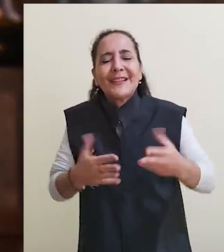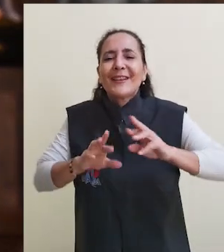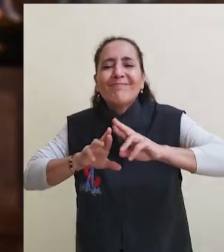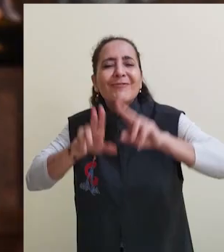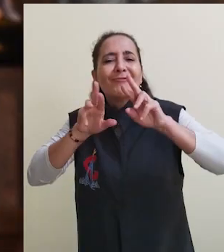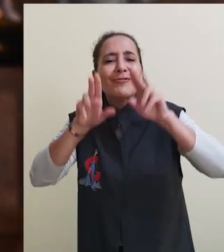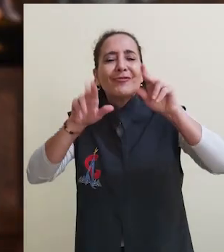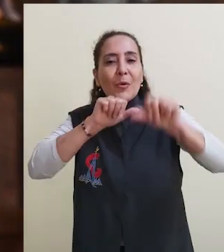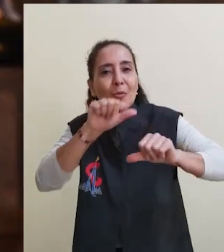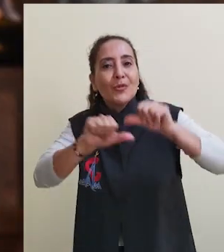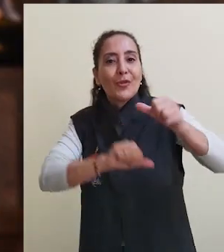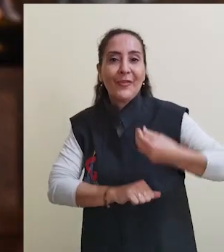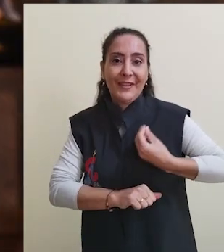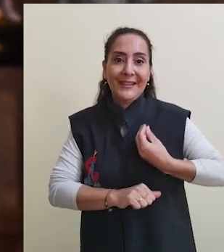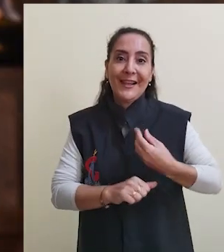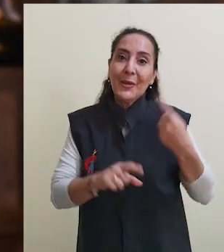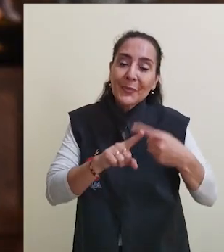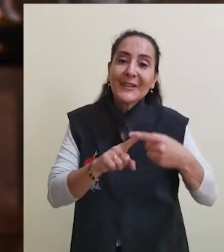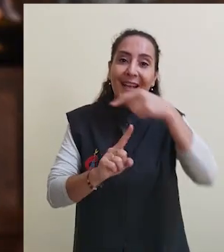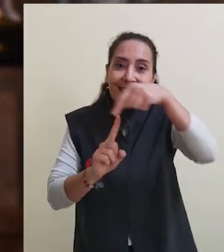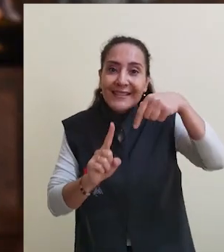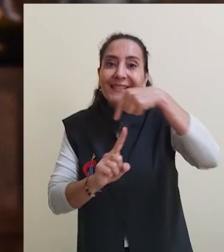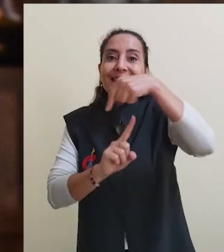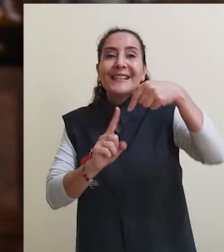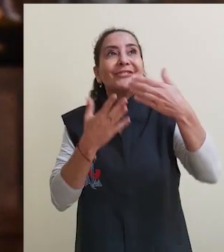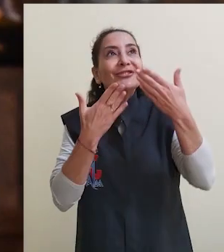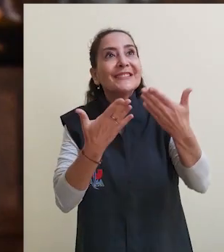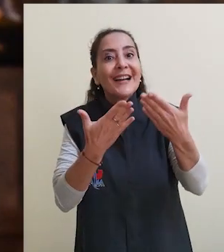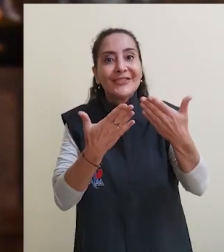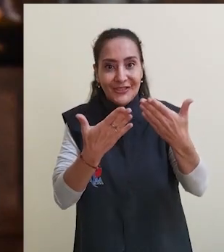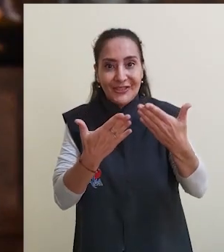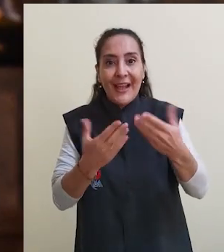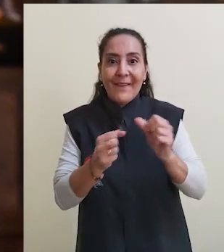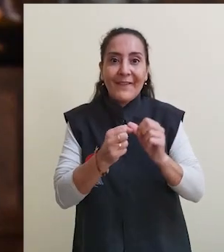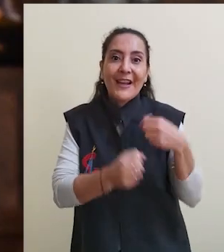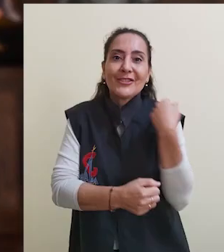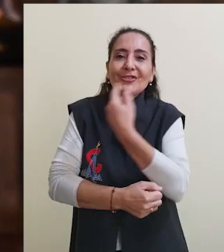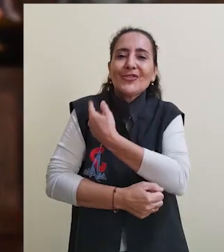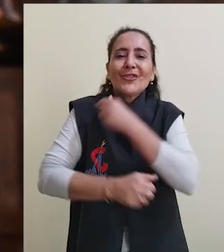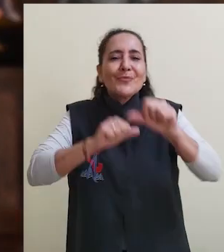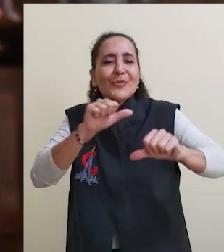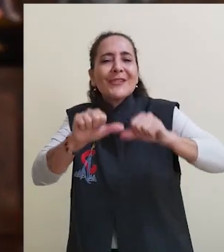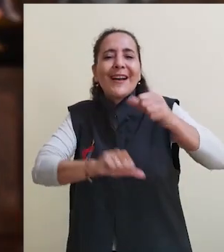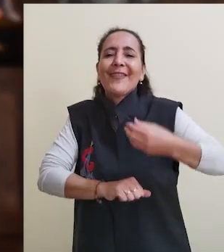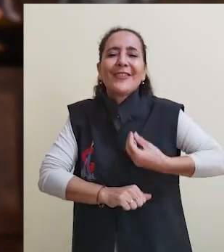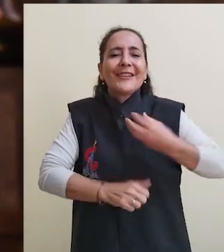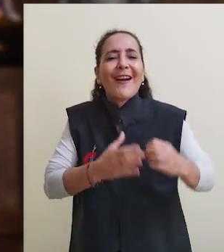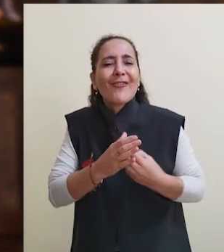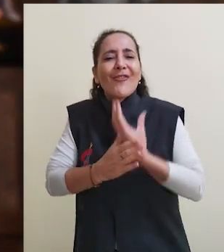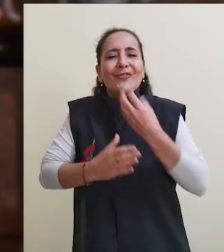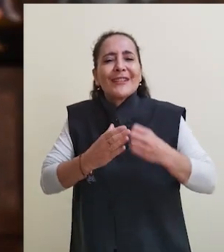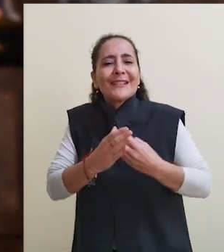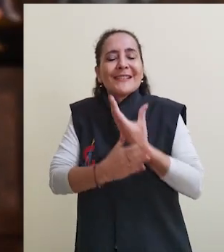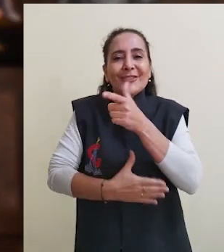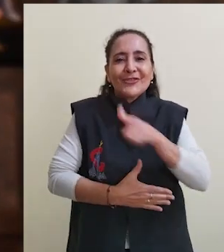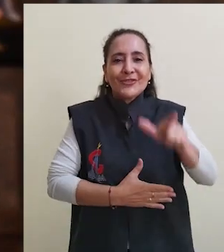em fatos diferentes, até porque é isso que a santidade faz. A santidade é essa permissão que a gente vai dando a Deus de Jesus acontecer